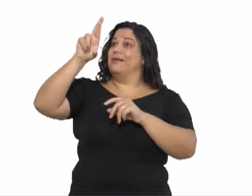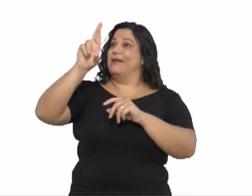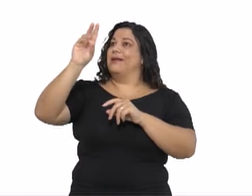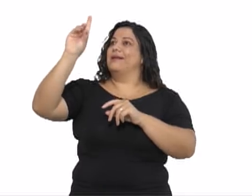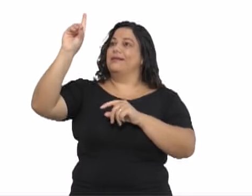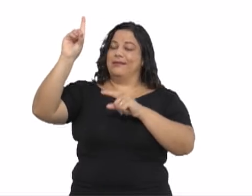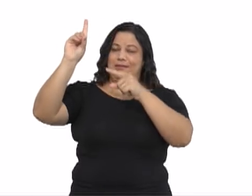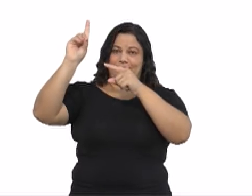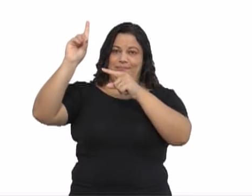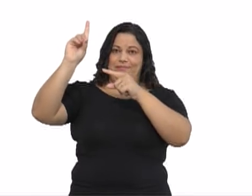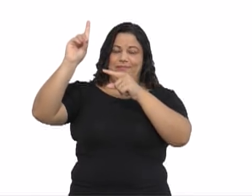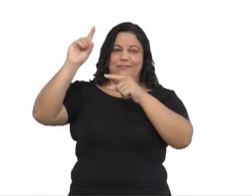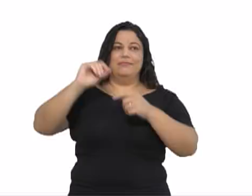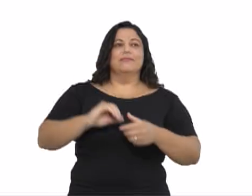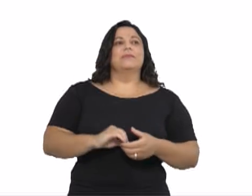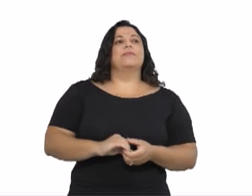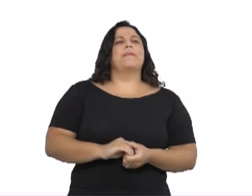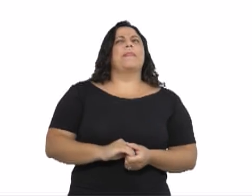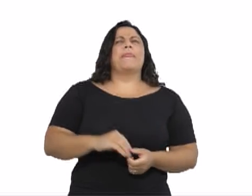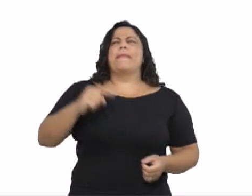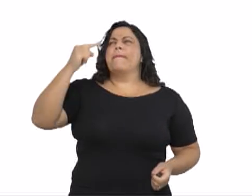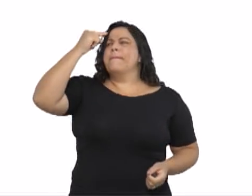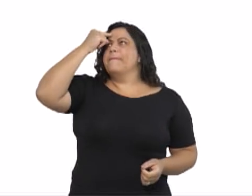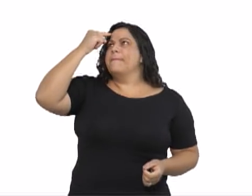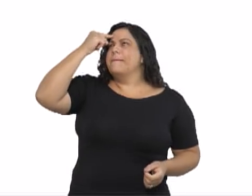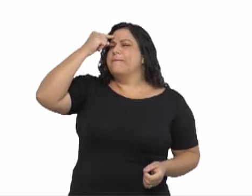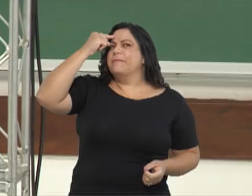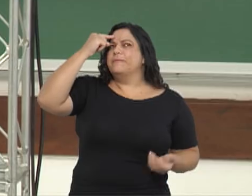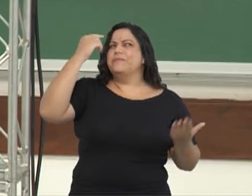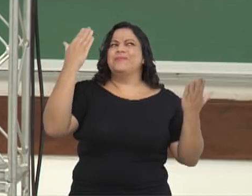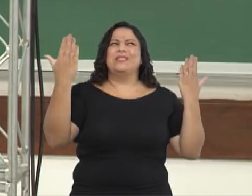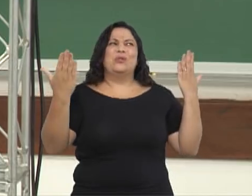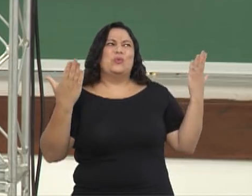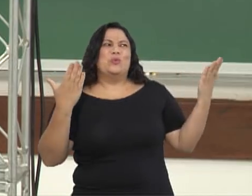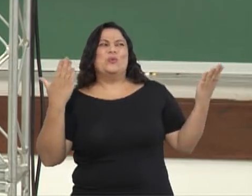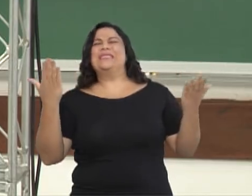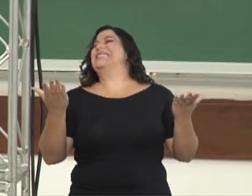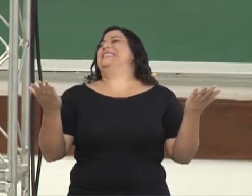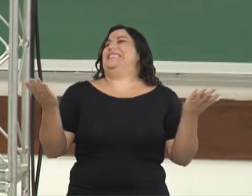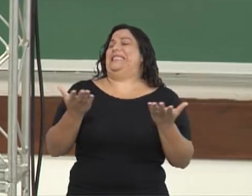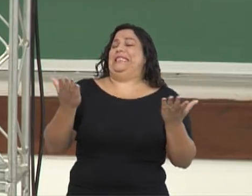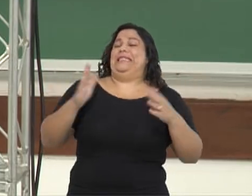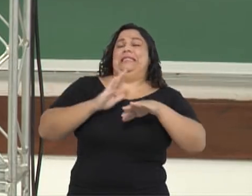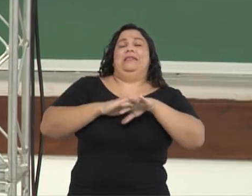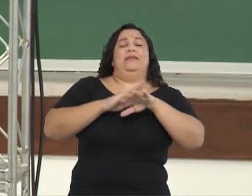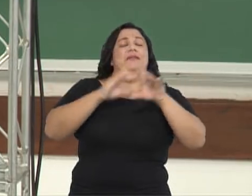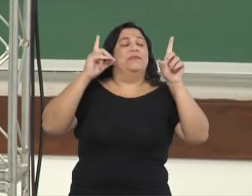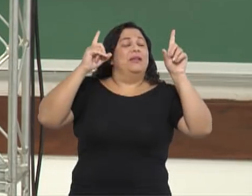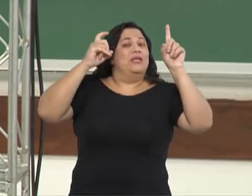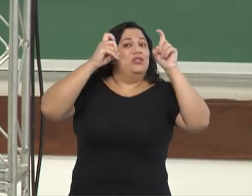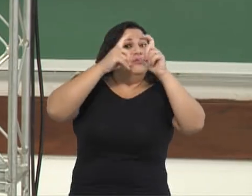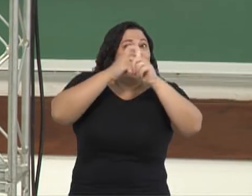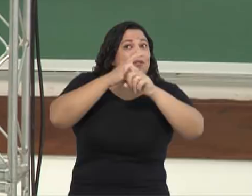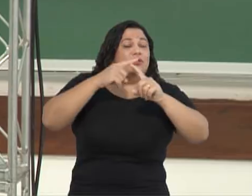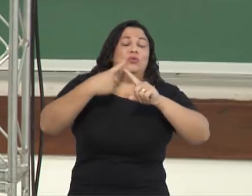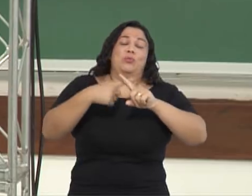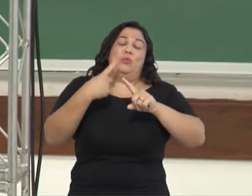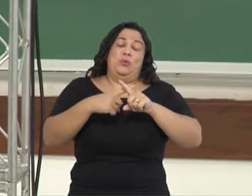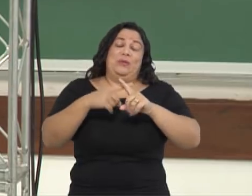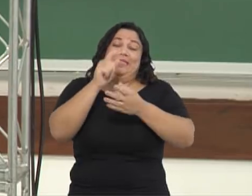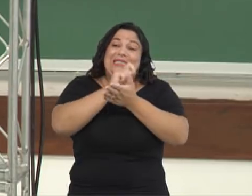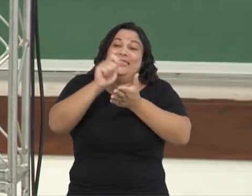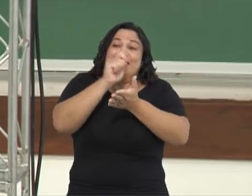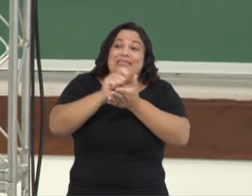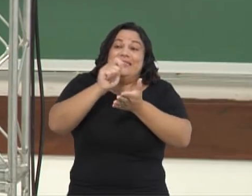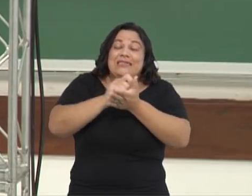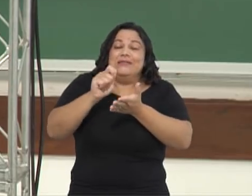letrinhas RD. Aí vocês devem estar pensando, nossa, teacher, agora ficou difícil, porque eu vou ter que saber escrever